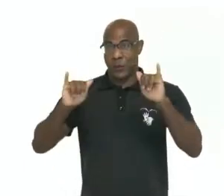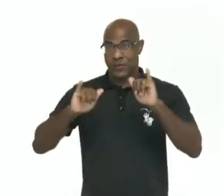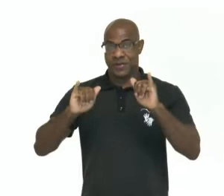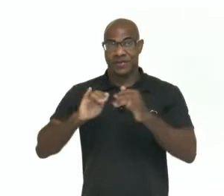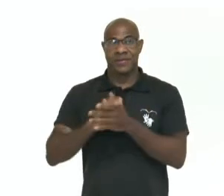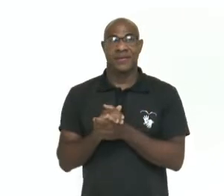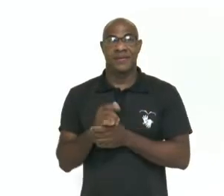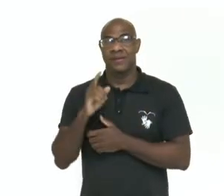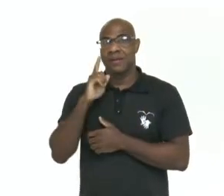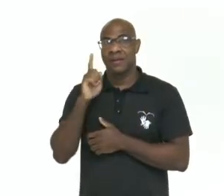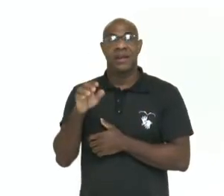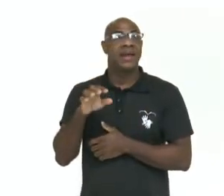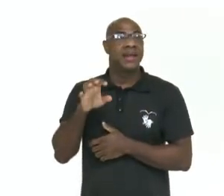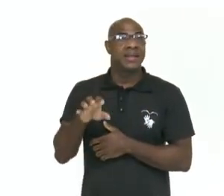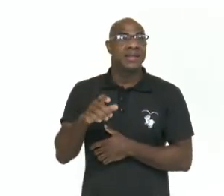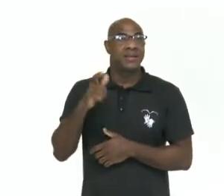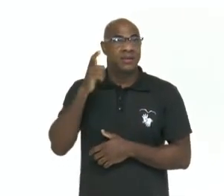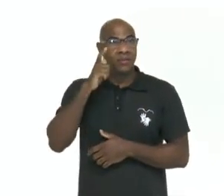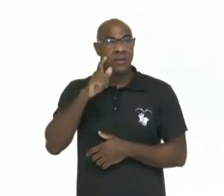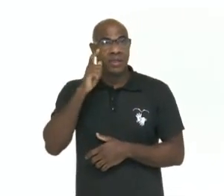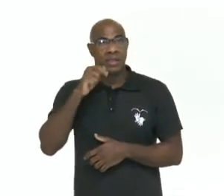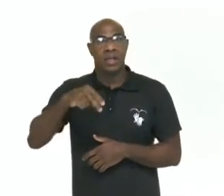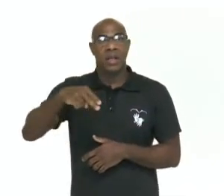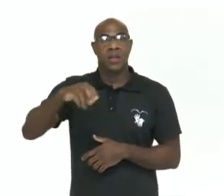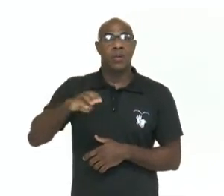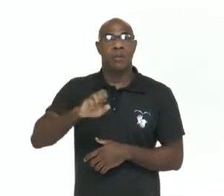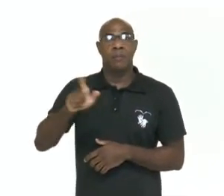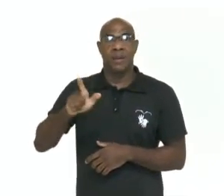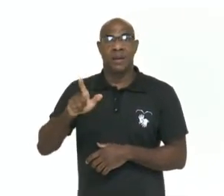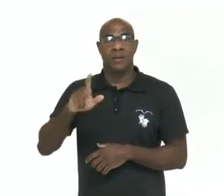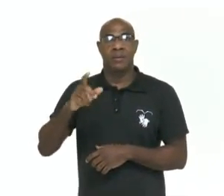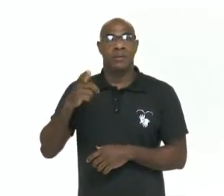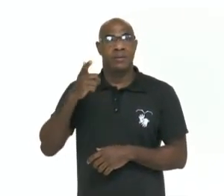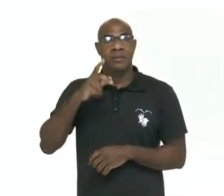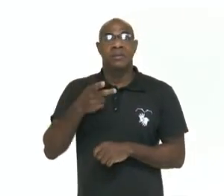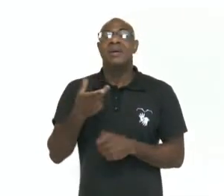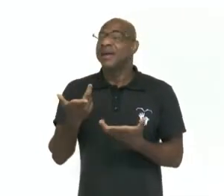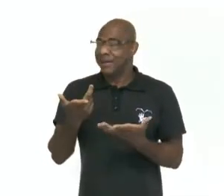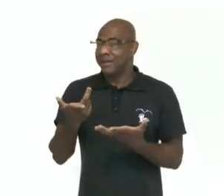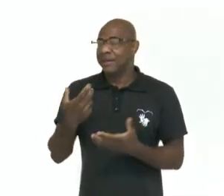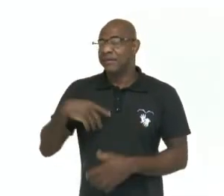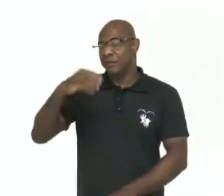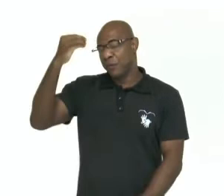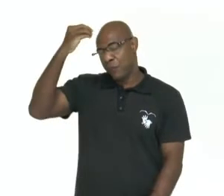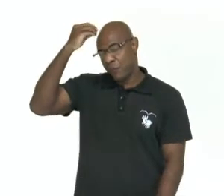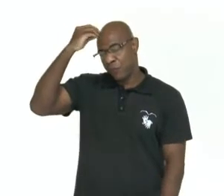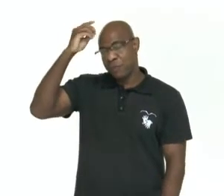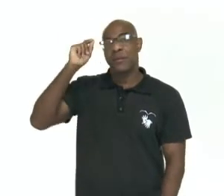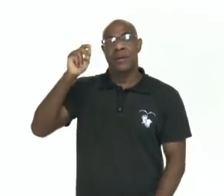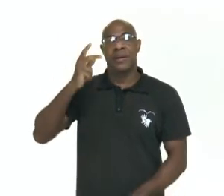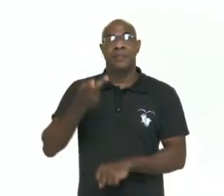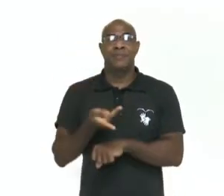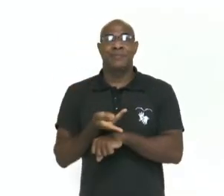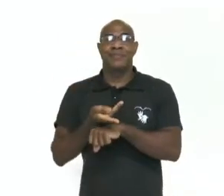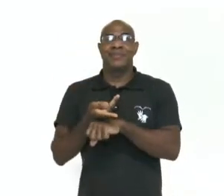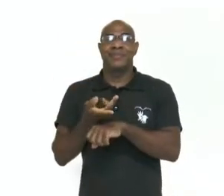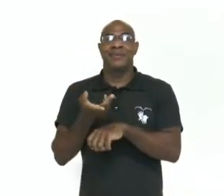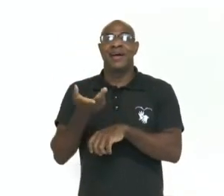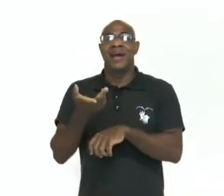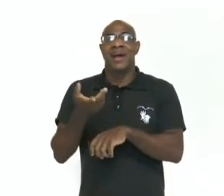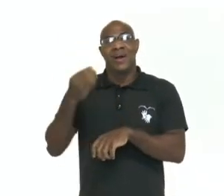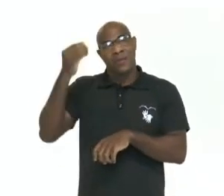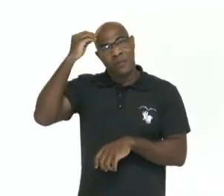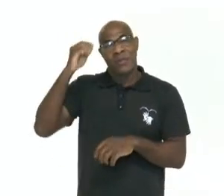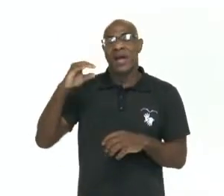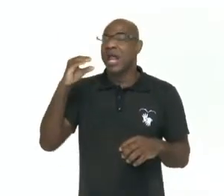É assim que ganhadores do Nobel provam nossa culpa pelo aquecimento global. O Prêmio Nobel de Física deste ano